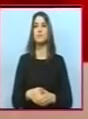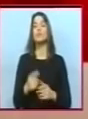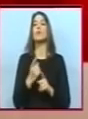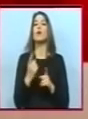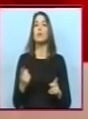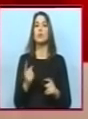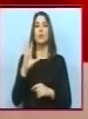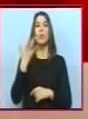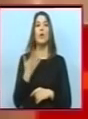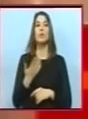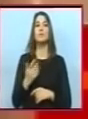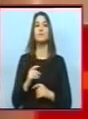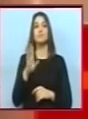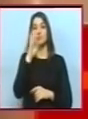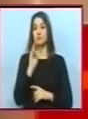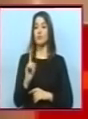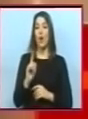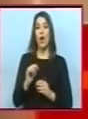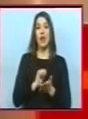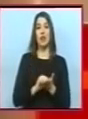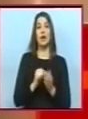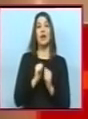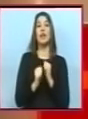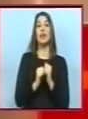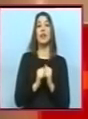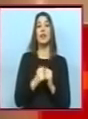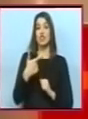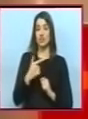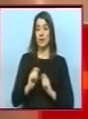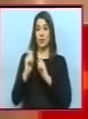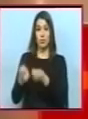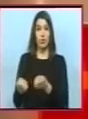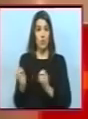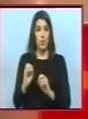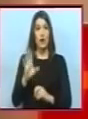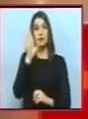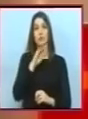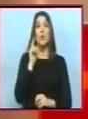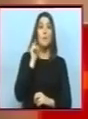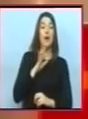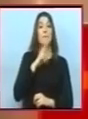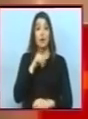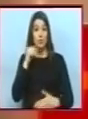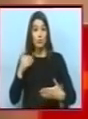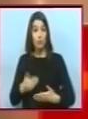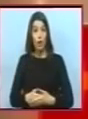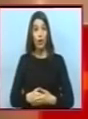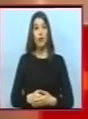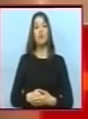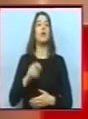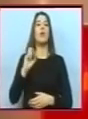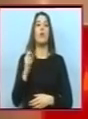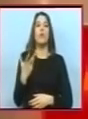Porque quando não existe esta animação de um testamento e quando está o caso de morrerem o pai e a mãe, ou morrer